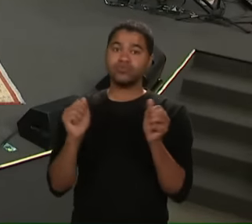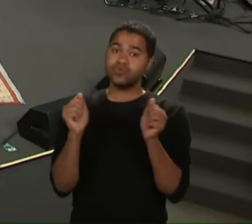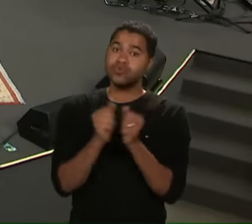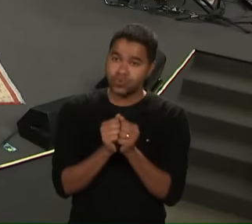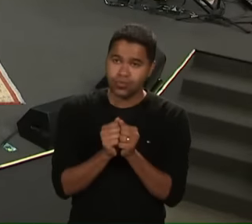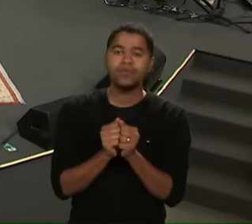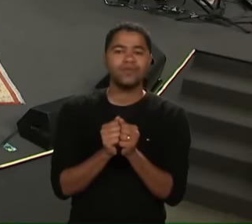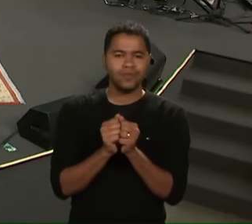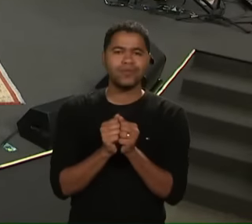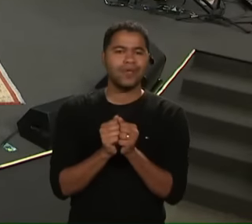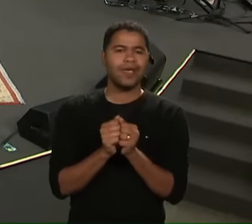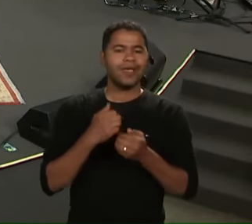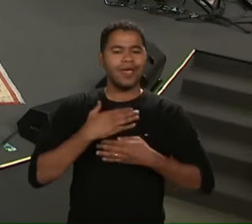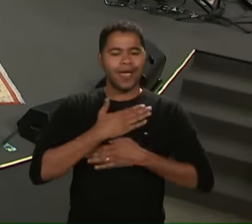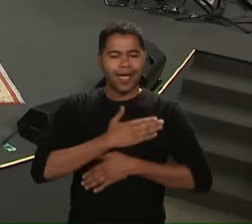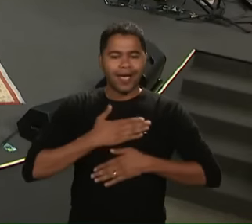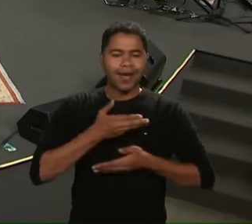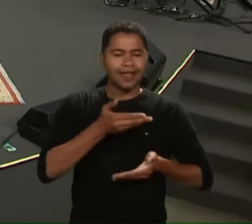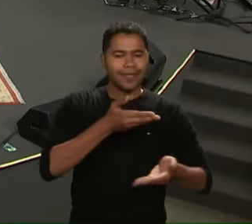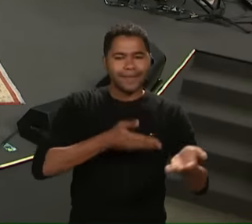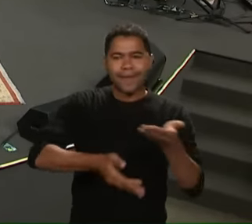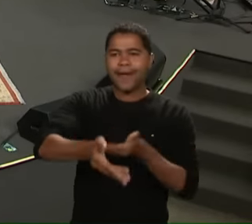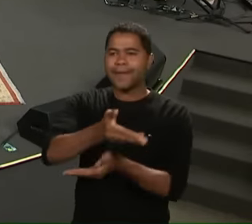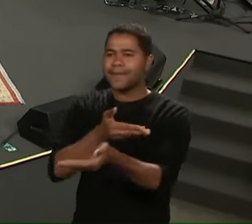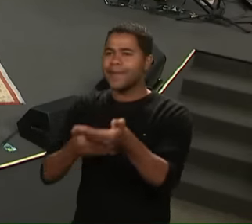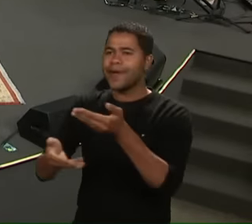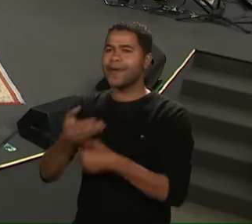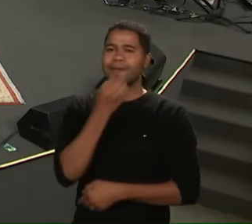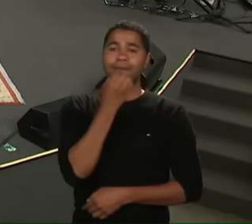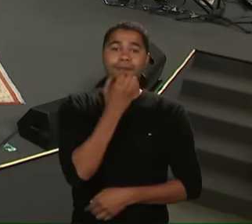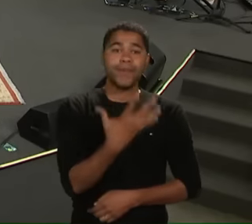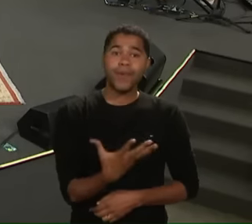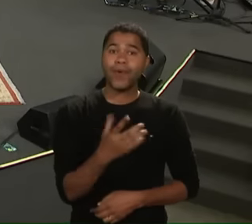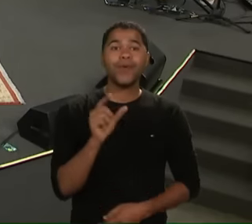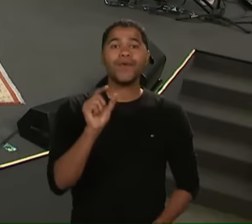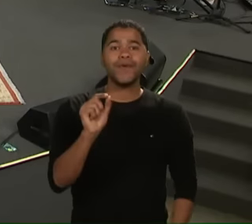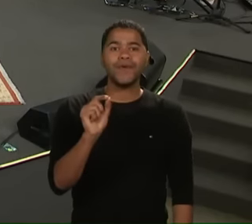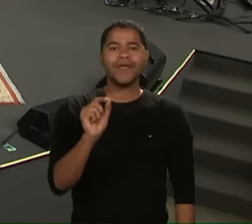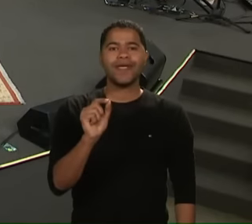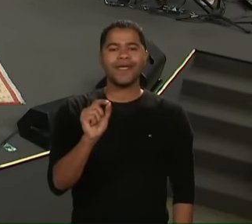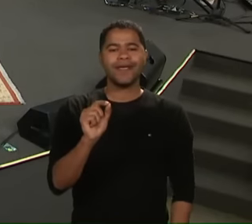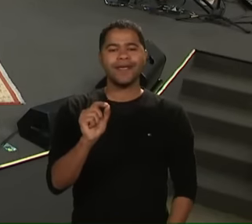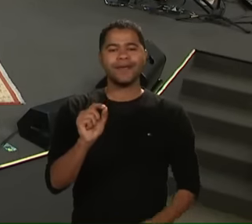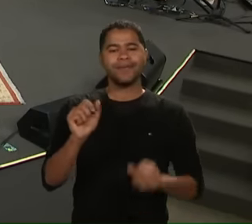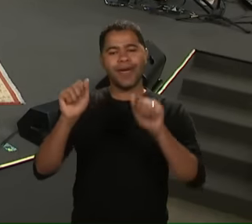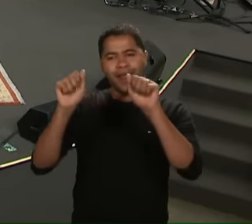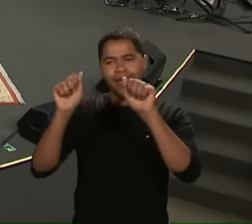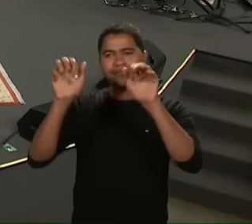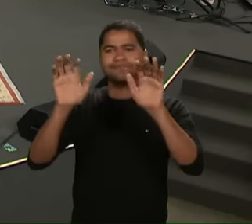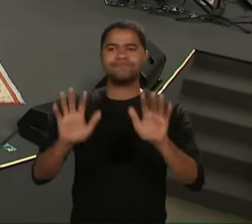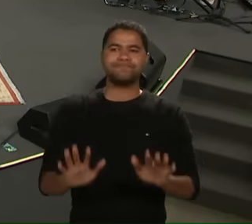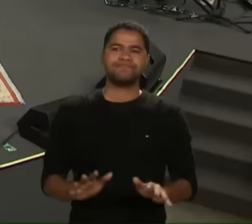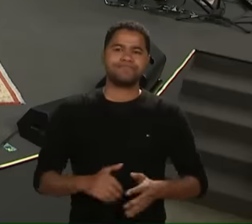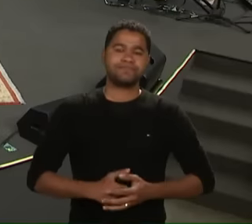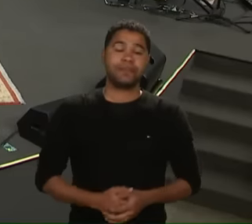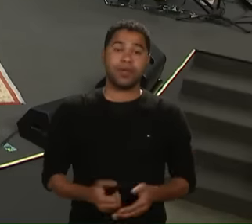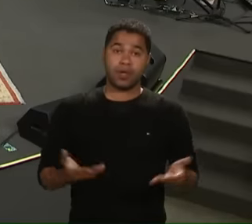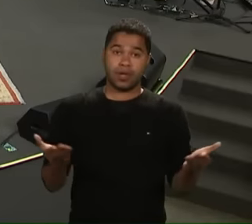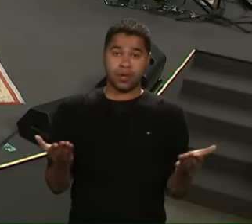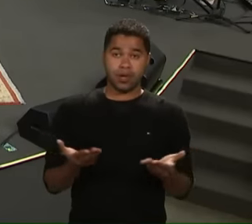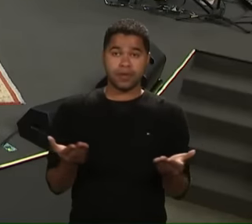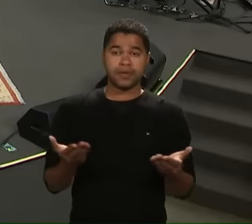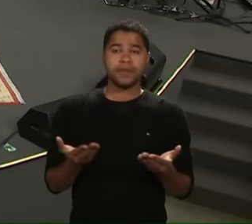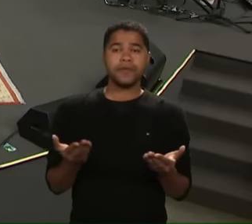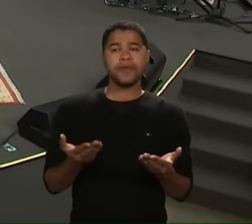um de nós agrade ao próximo no que é bom para a edificação. Agora, isso que é